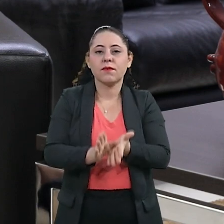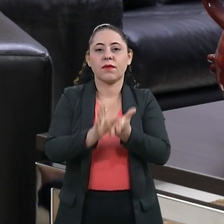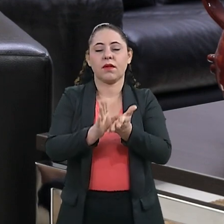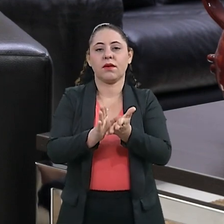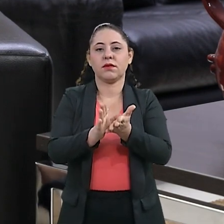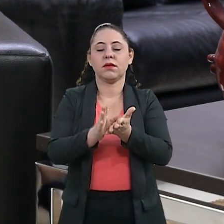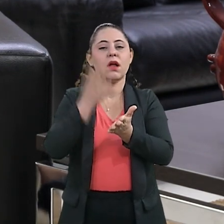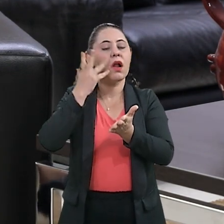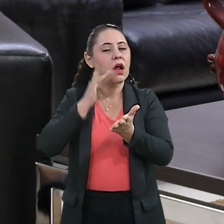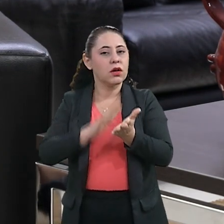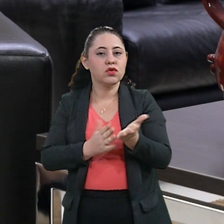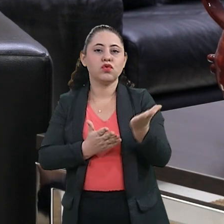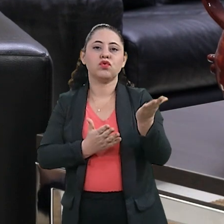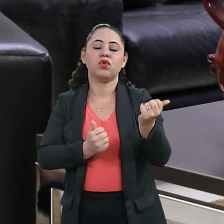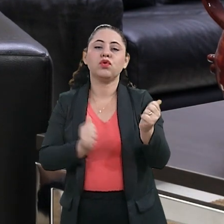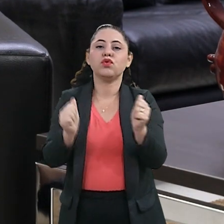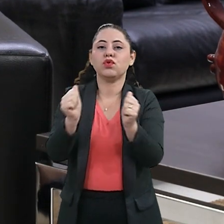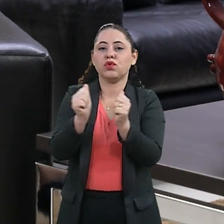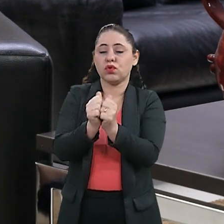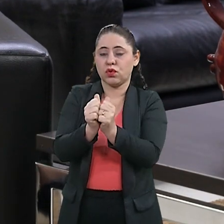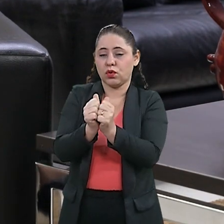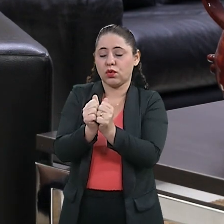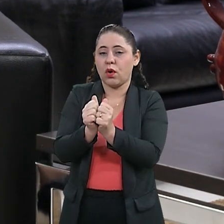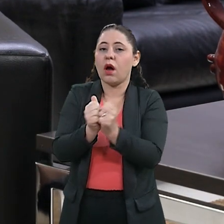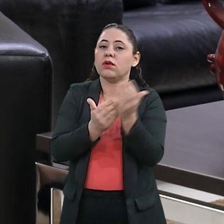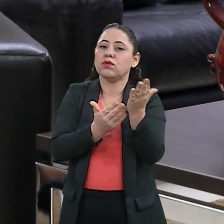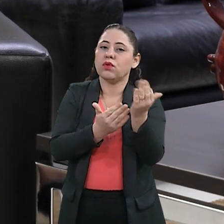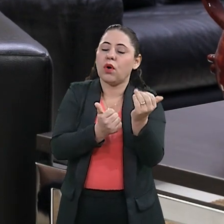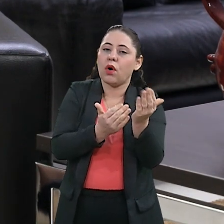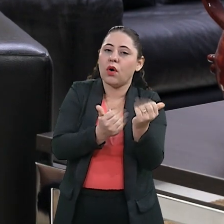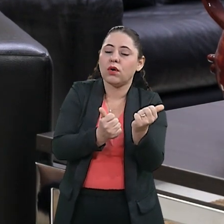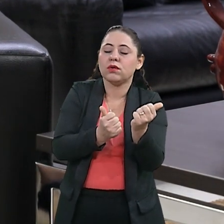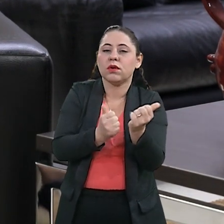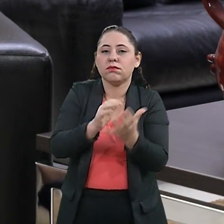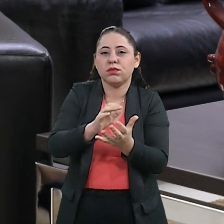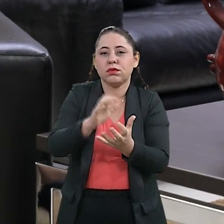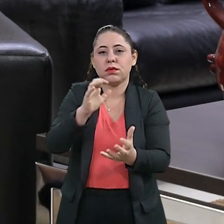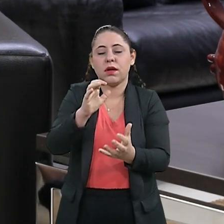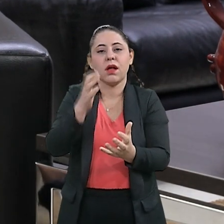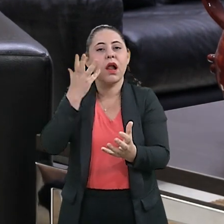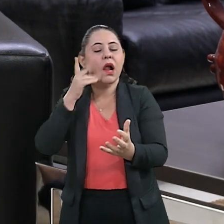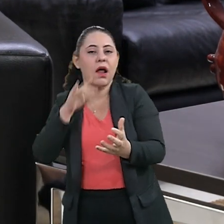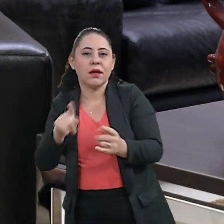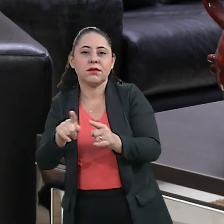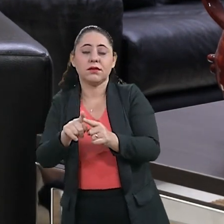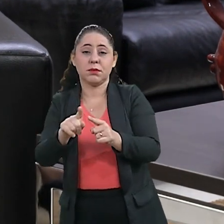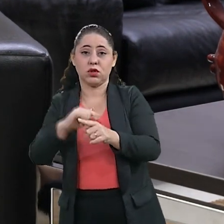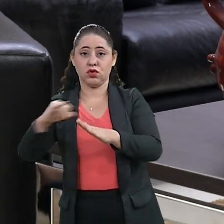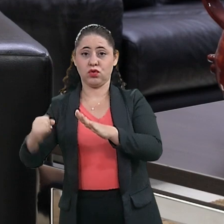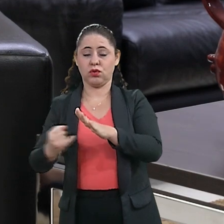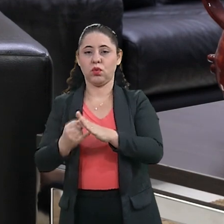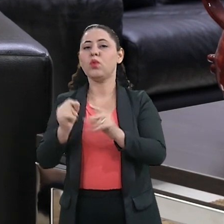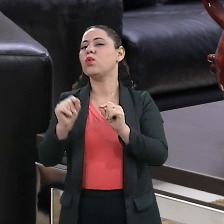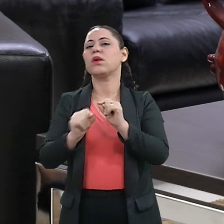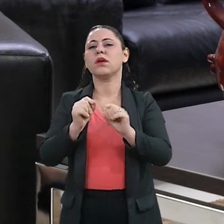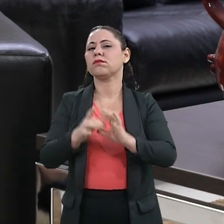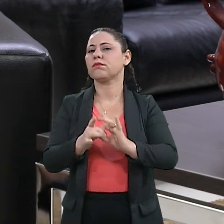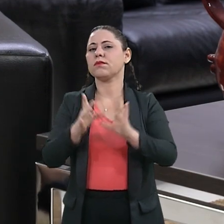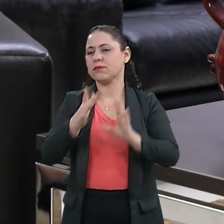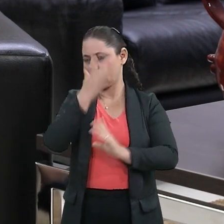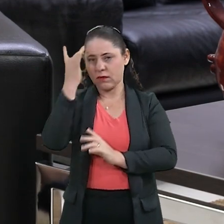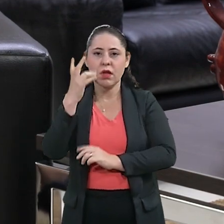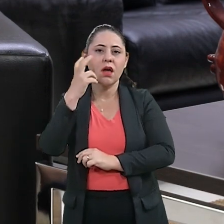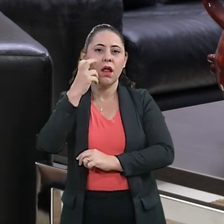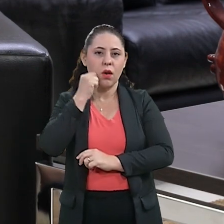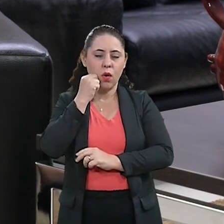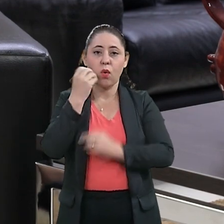da Juventude, em parceria com a Vara da Infância, da Adolescência e do Idoso de Campo Grande. A ideia é disponibilizar à